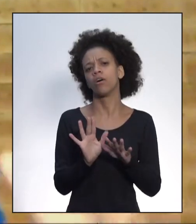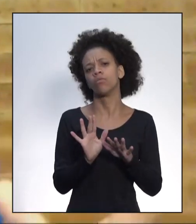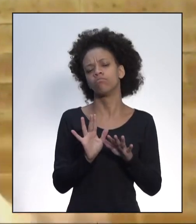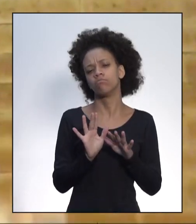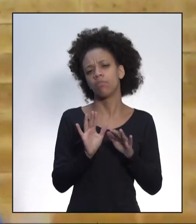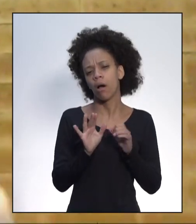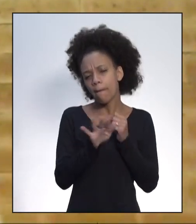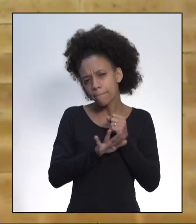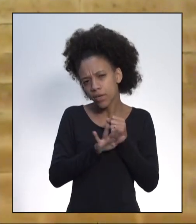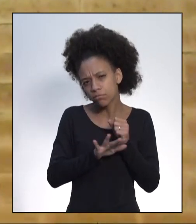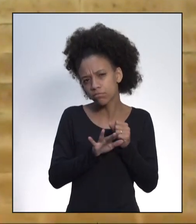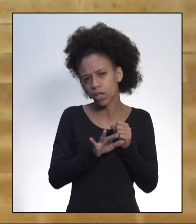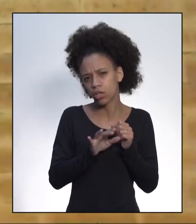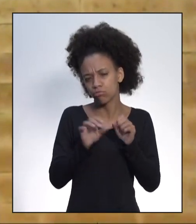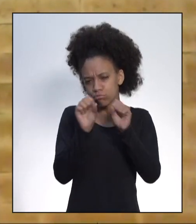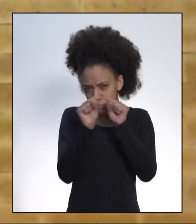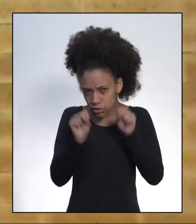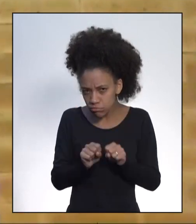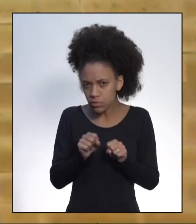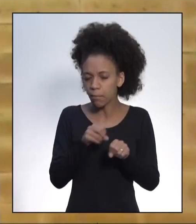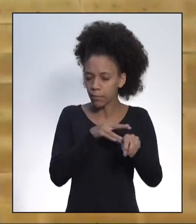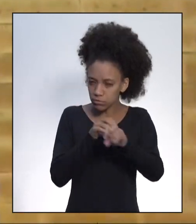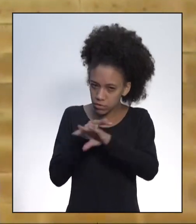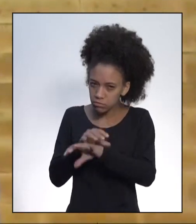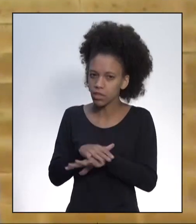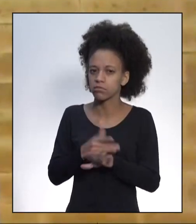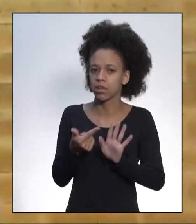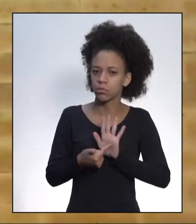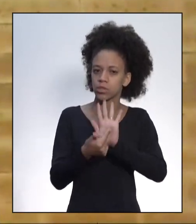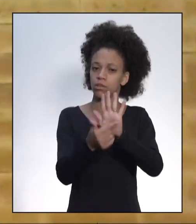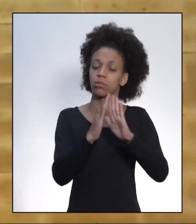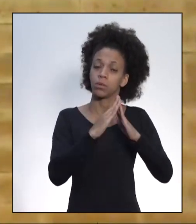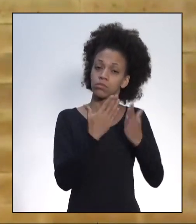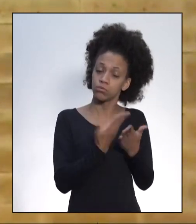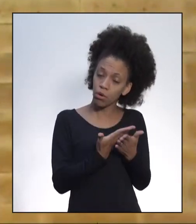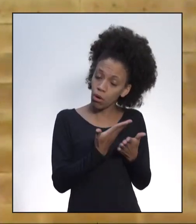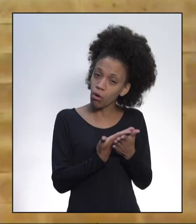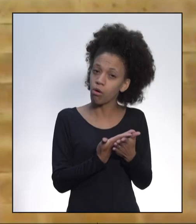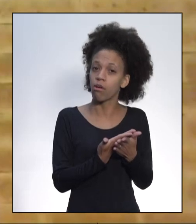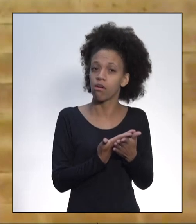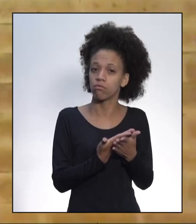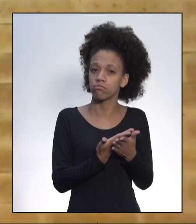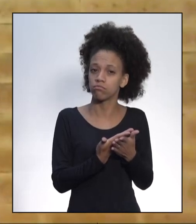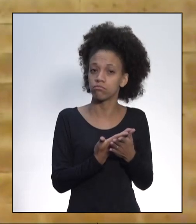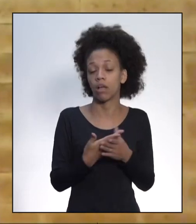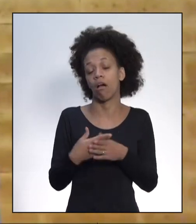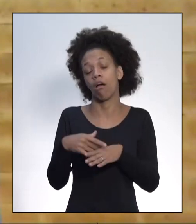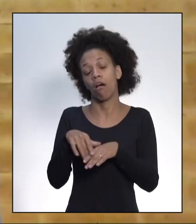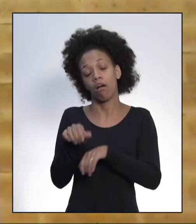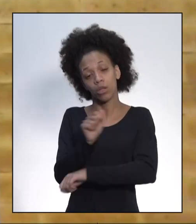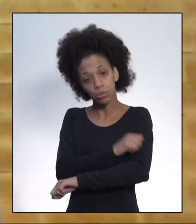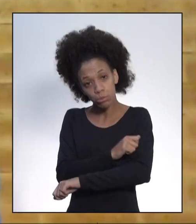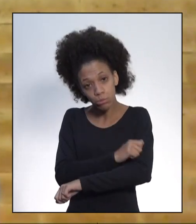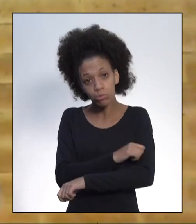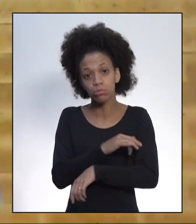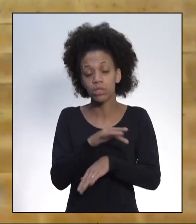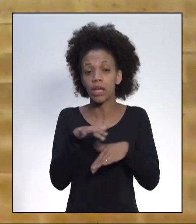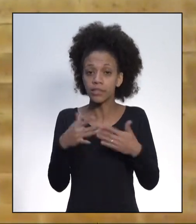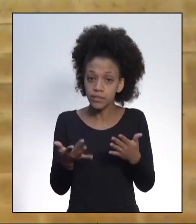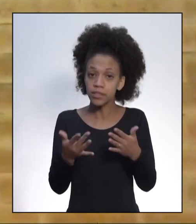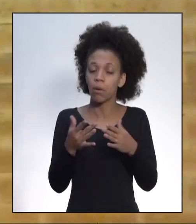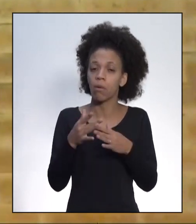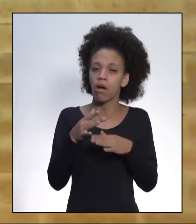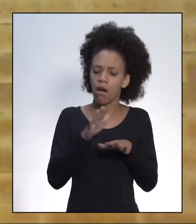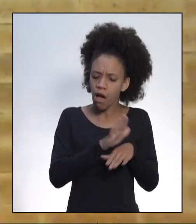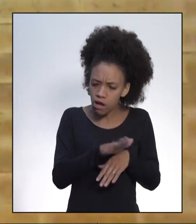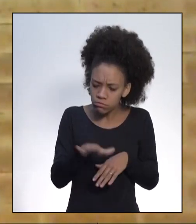tem um software educacional que a gente oferece para escolas, alunos, e com isso as crianças